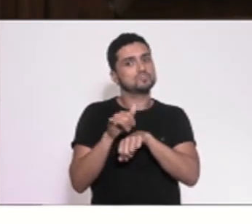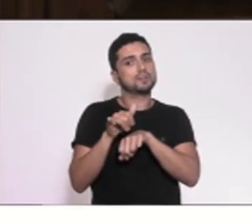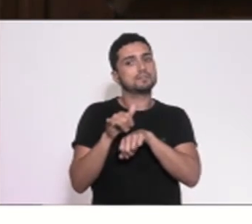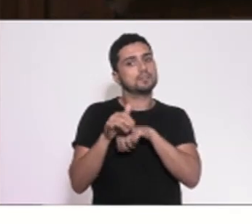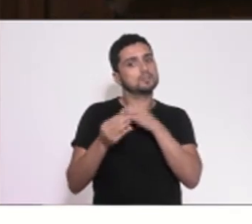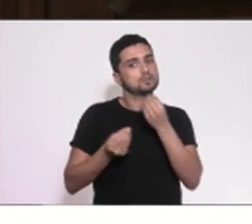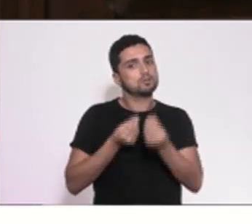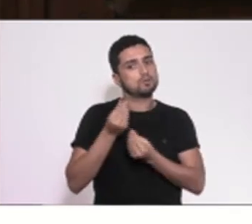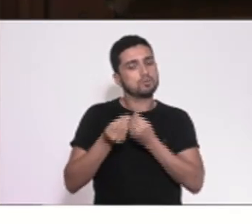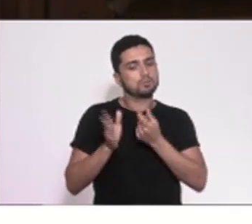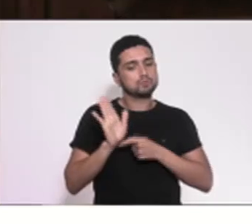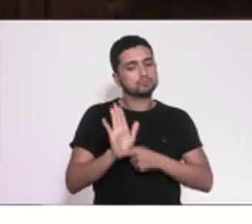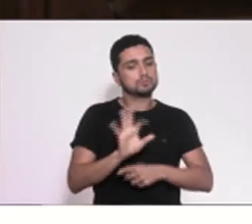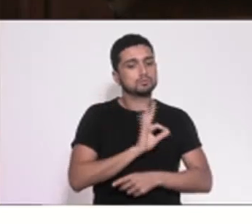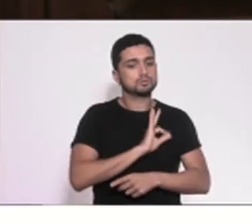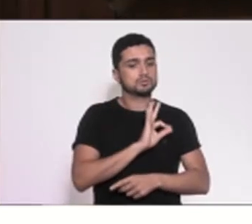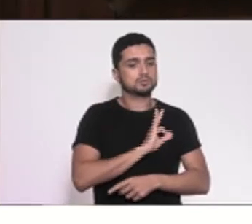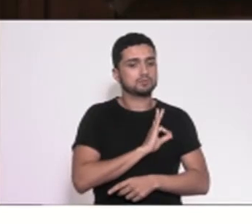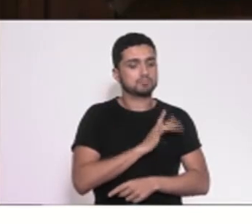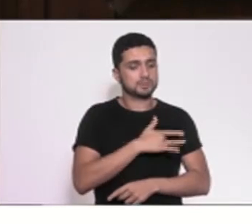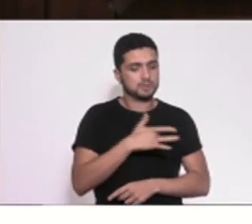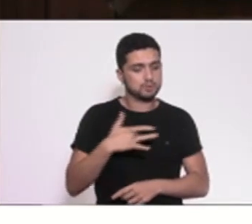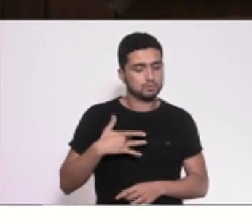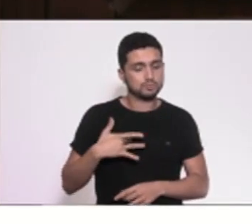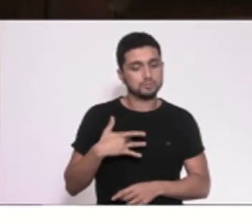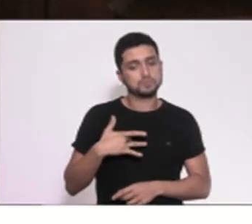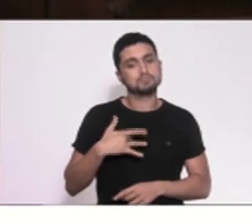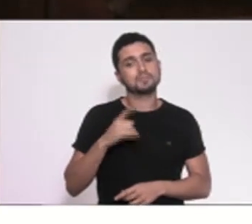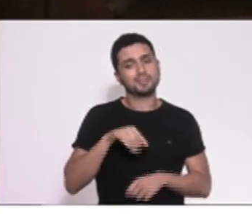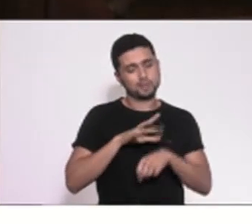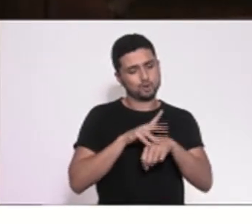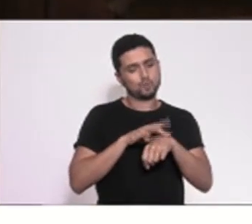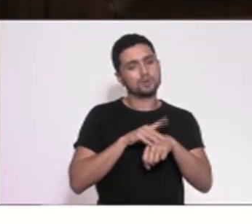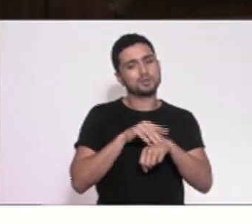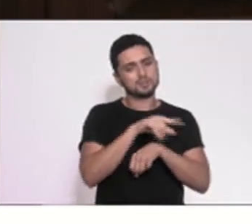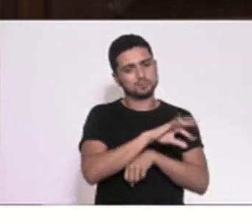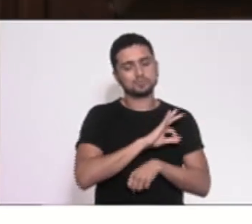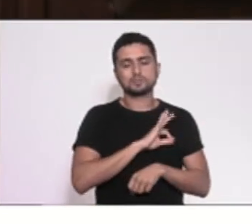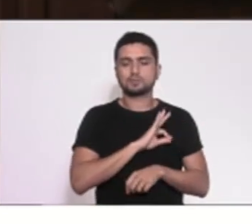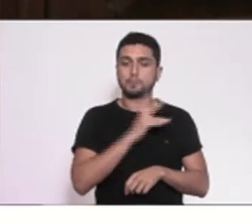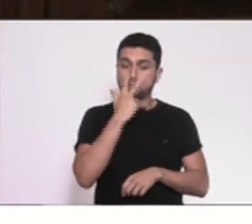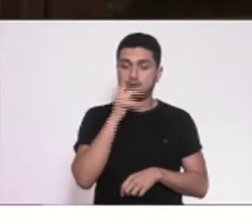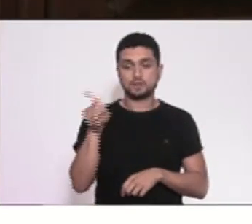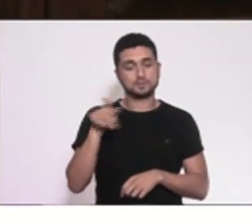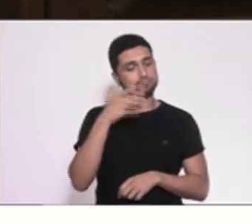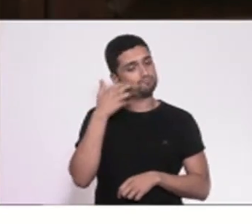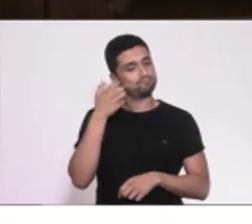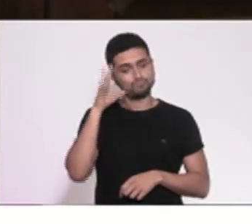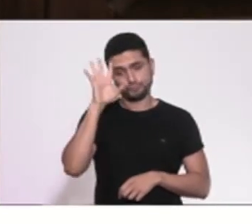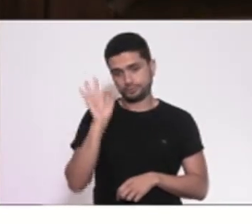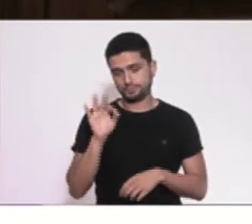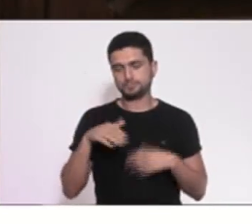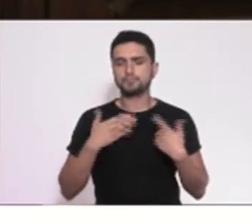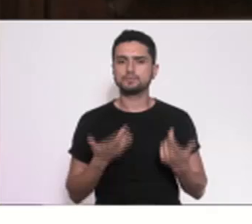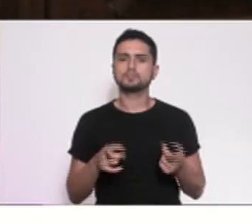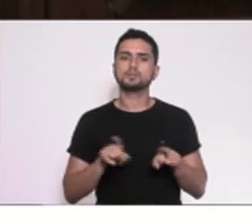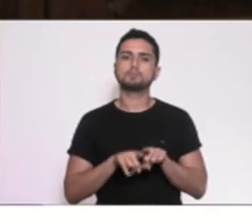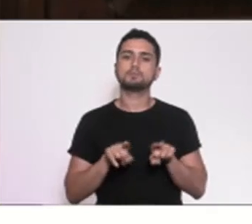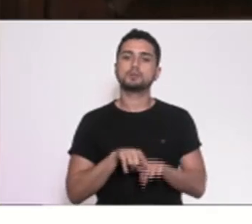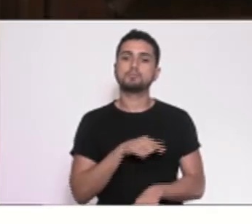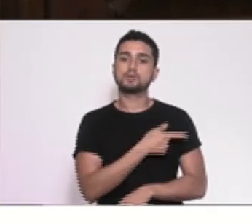os policiais. Parece que só o governador não sabe disso. E aí, senhora presidenta, também trazer um outro